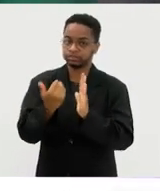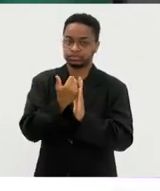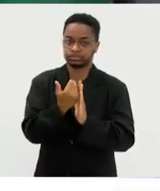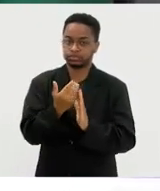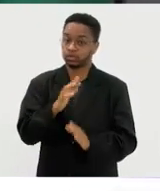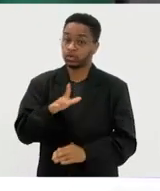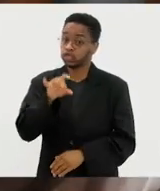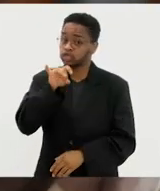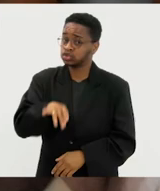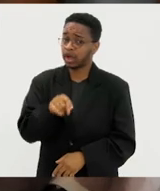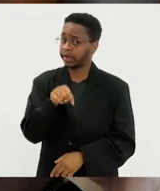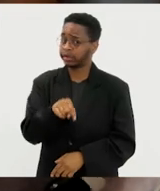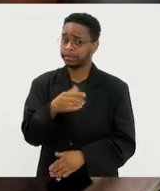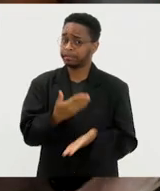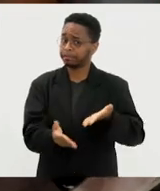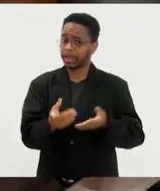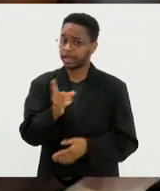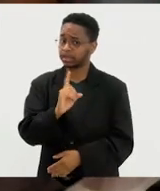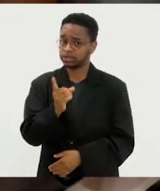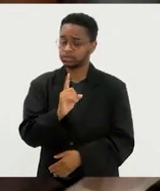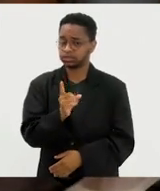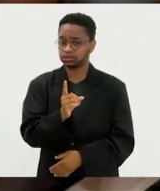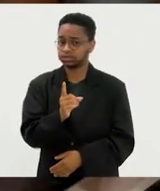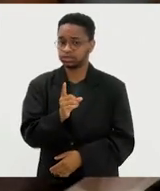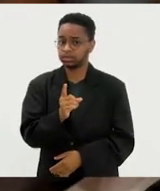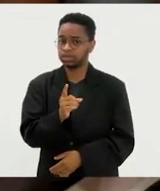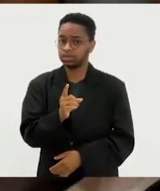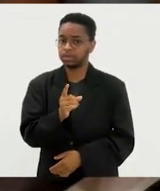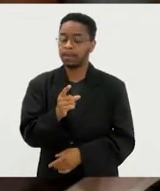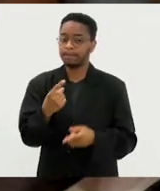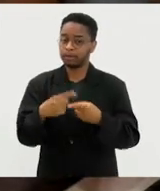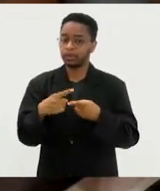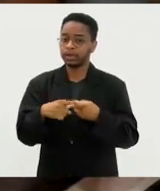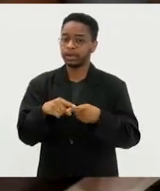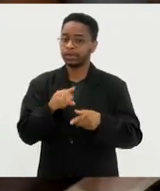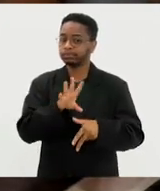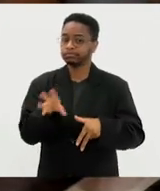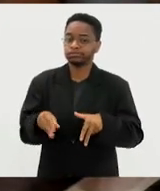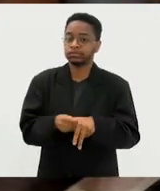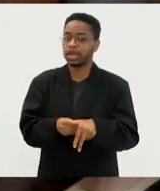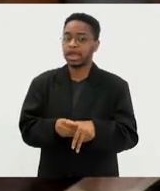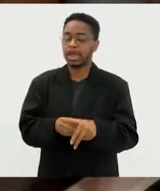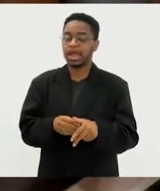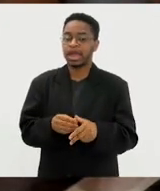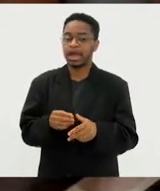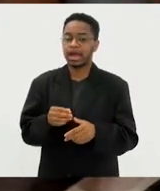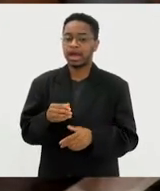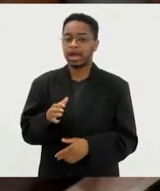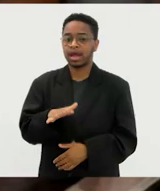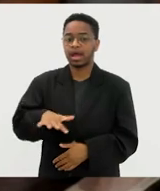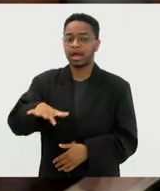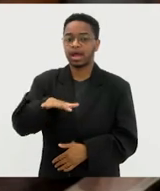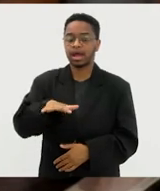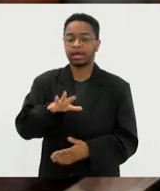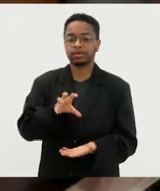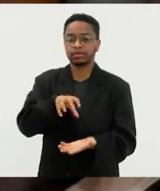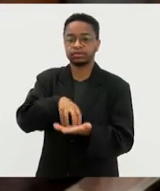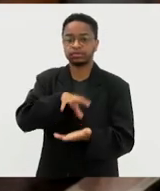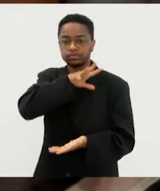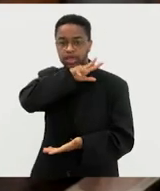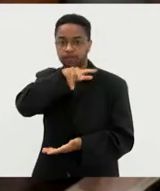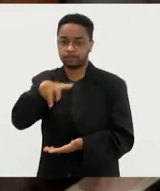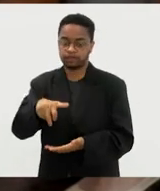o Estado e os municípios produtores, não. Estão burlando a Receita Federal, imposto de renda. Sim.